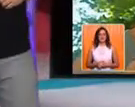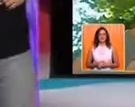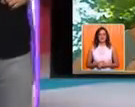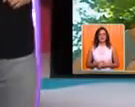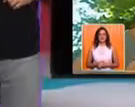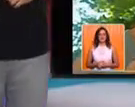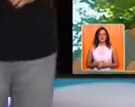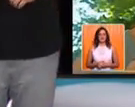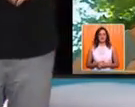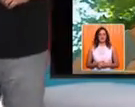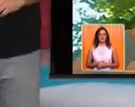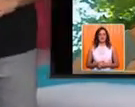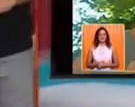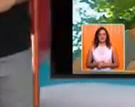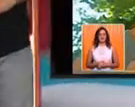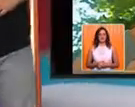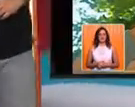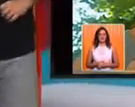é engraçadinho